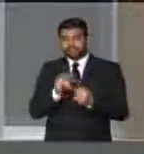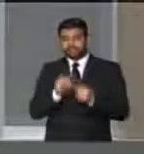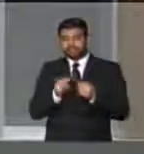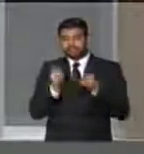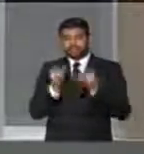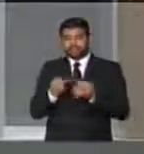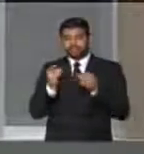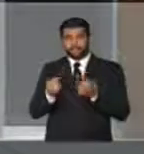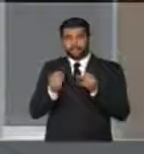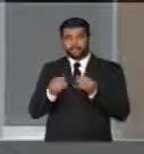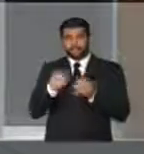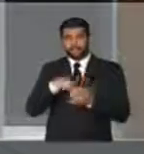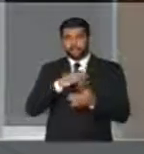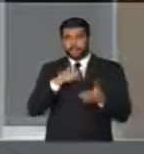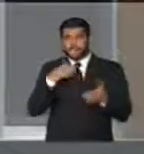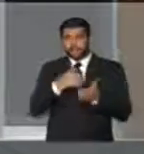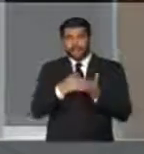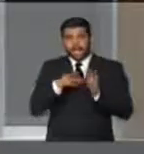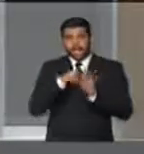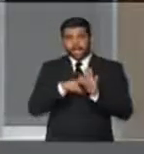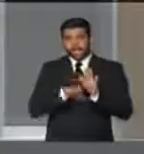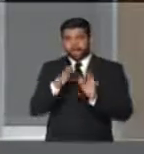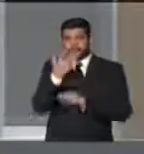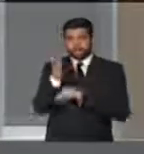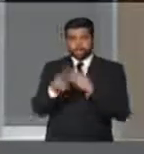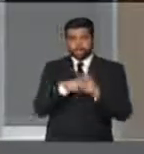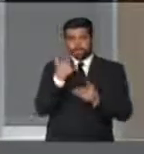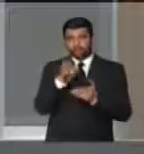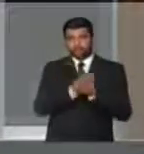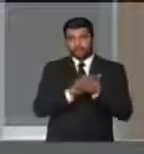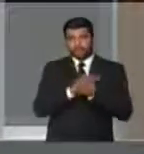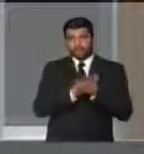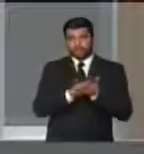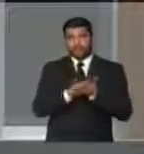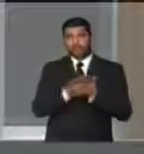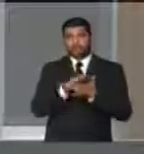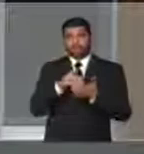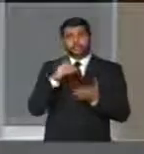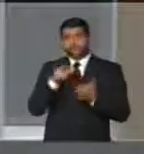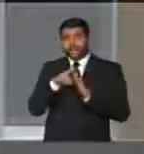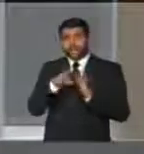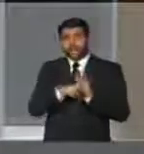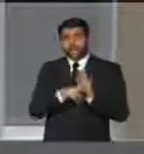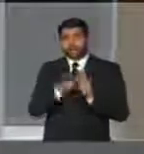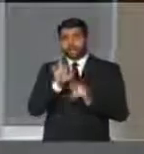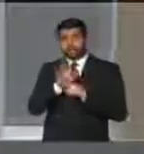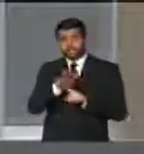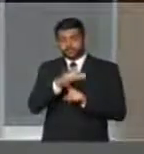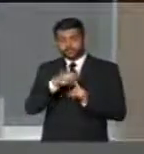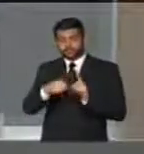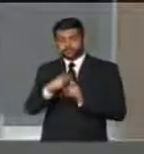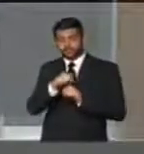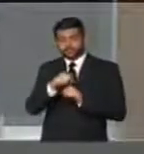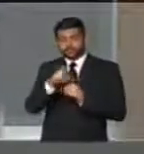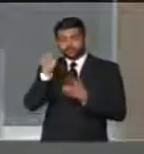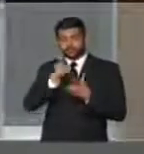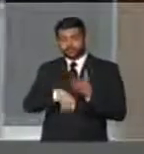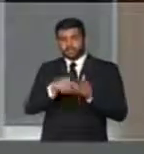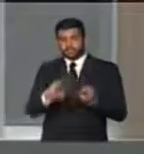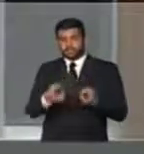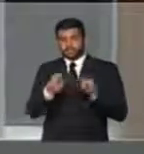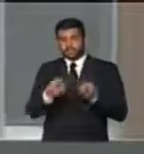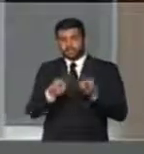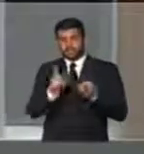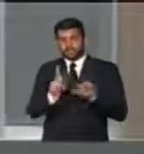limites para a questão ambiental, sem limites para a questão social, sem ter uma taxa de